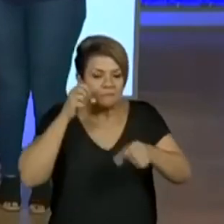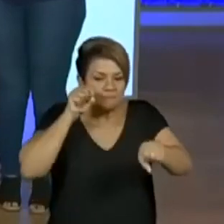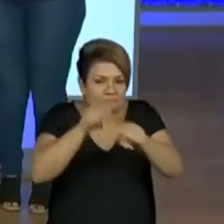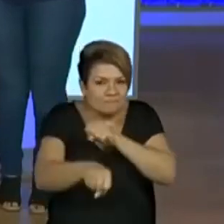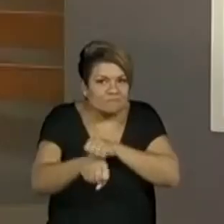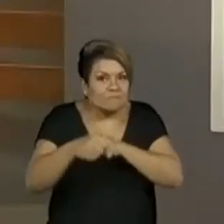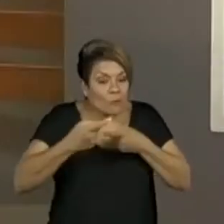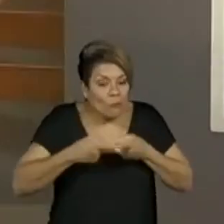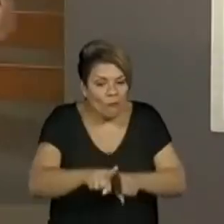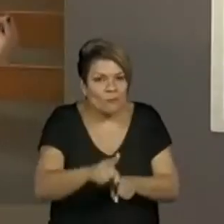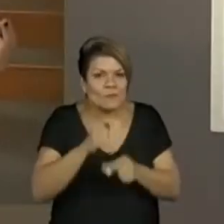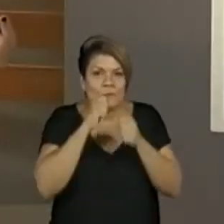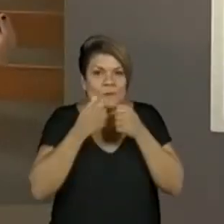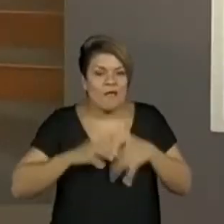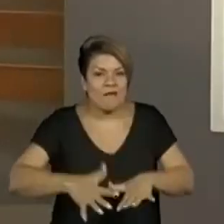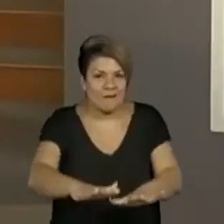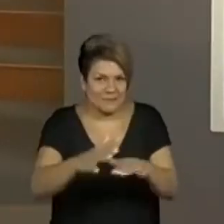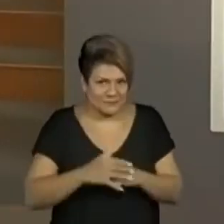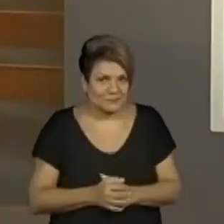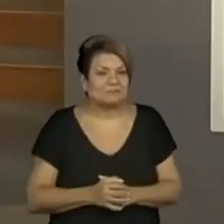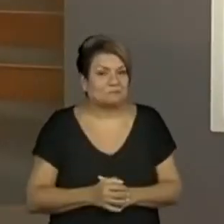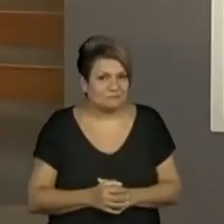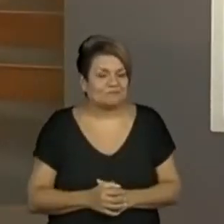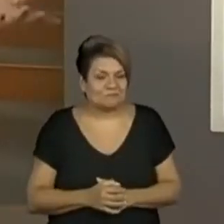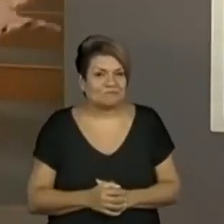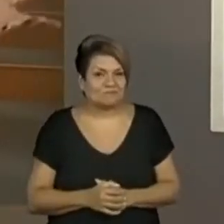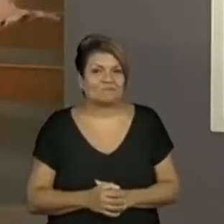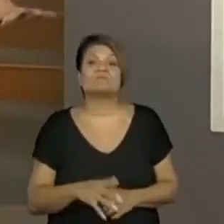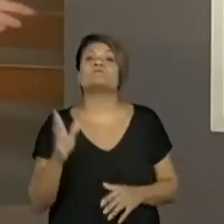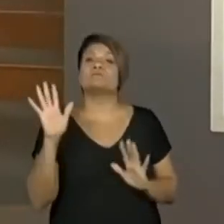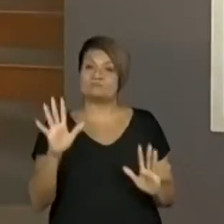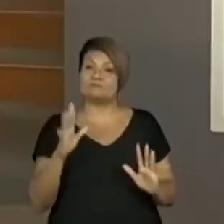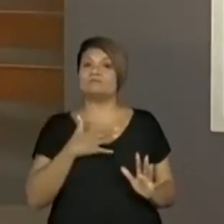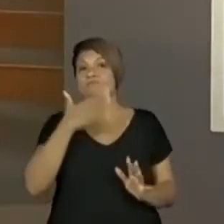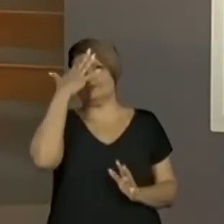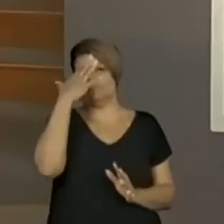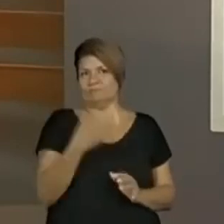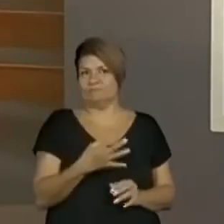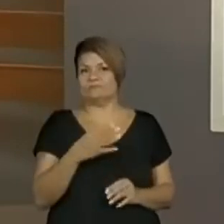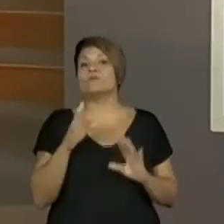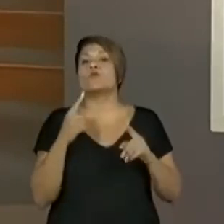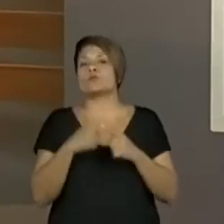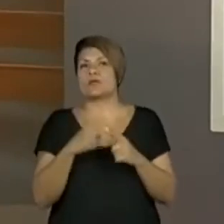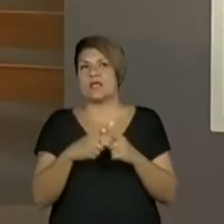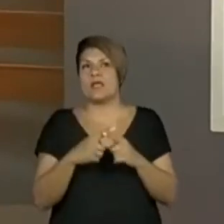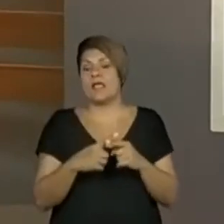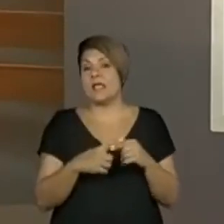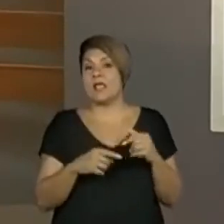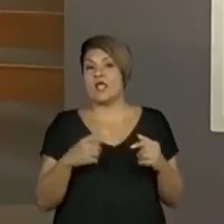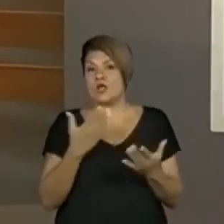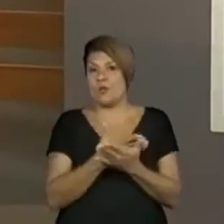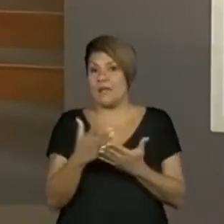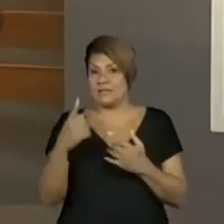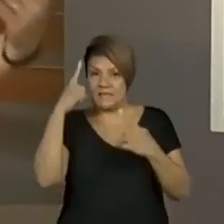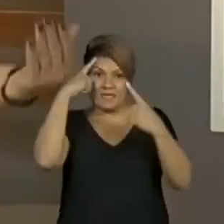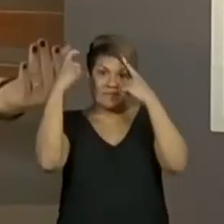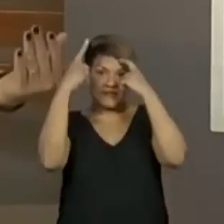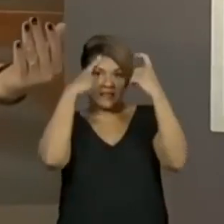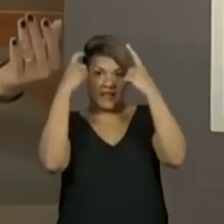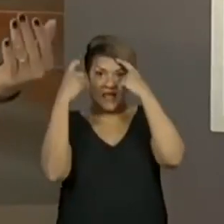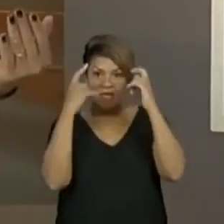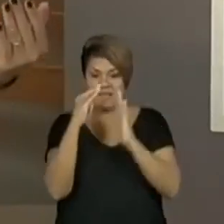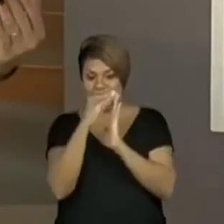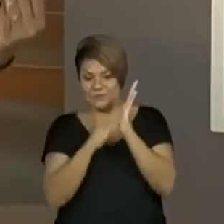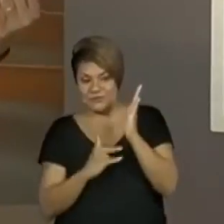o caminho de compreender a leitura, não simplesmente ler por ler. Isso. Porque a gente passa o texto, quando a gente começa a ter ideias e volta para